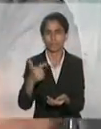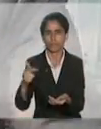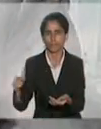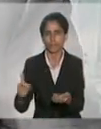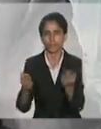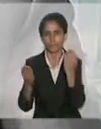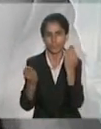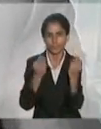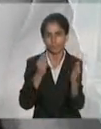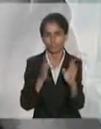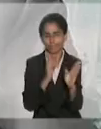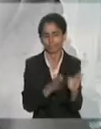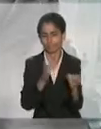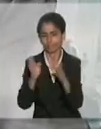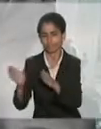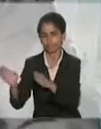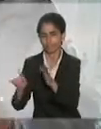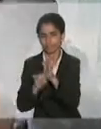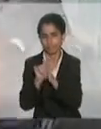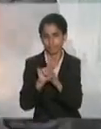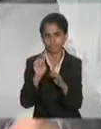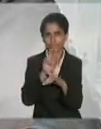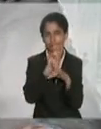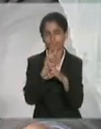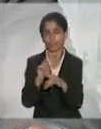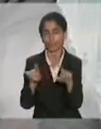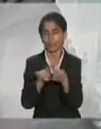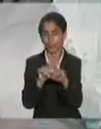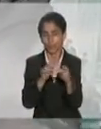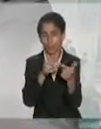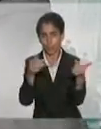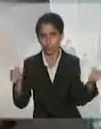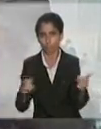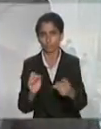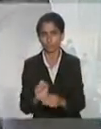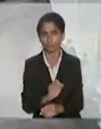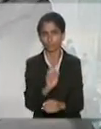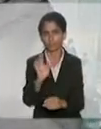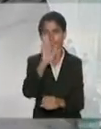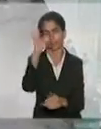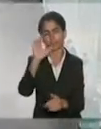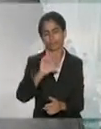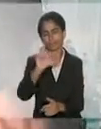esse controle, o produto aumenta. E